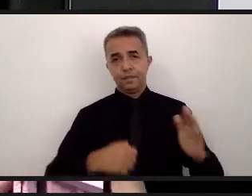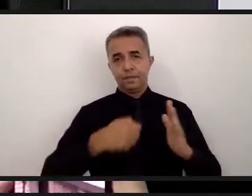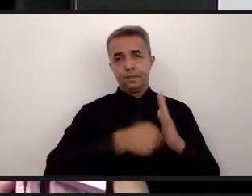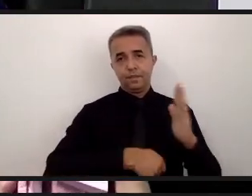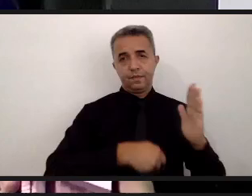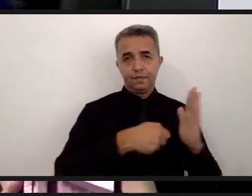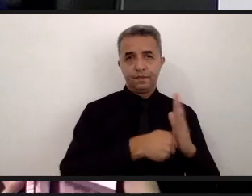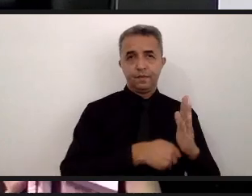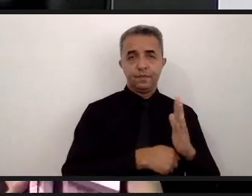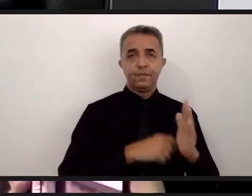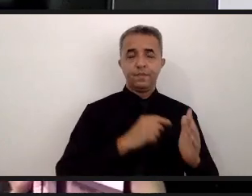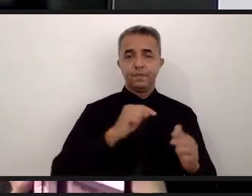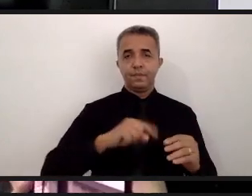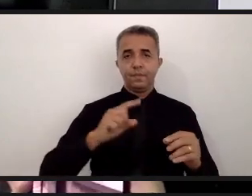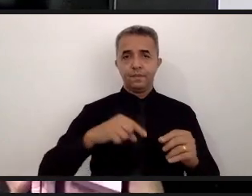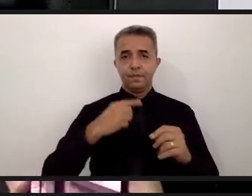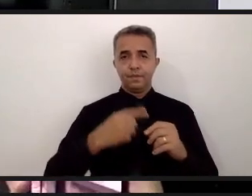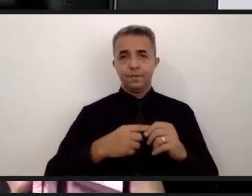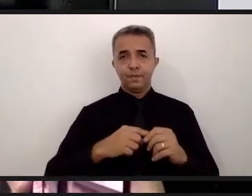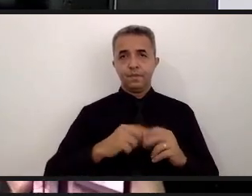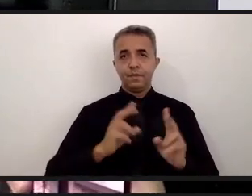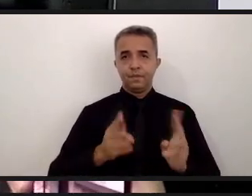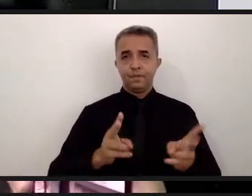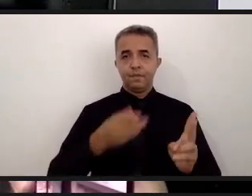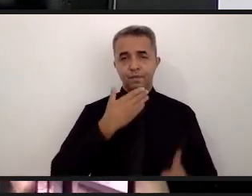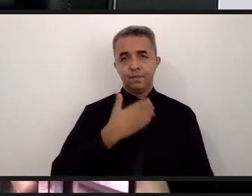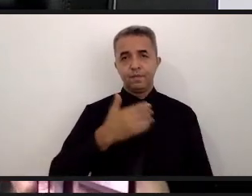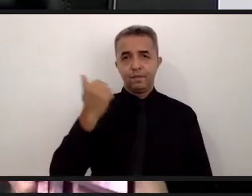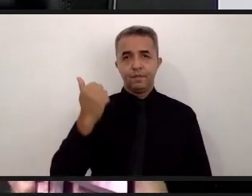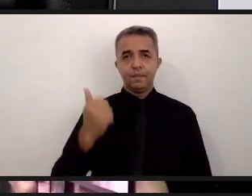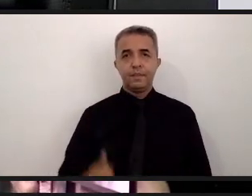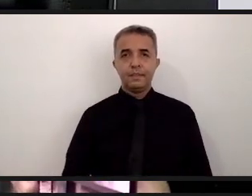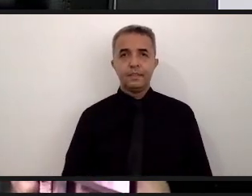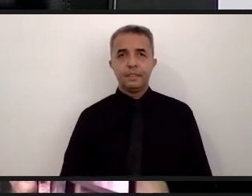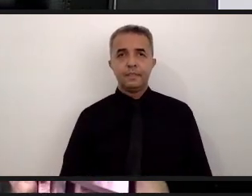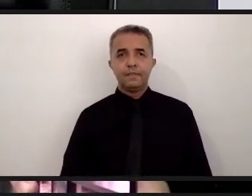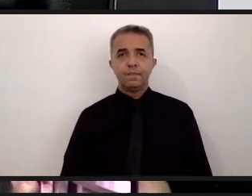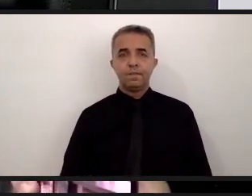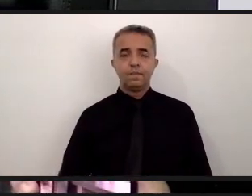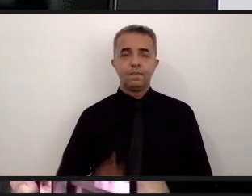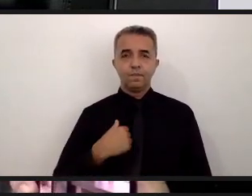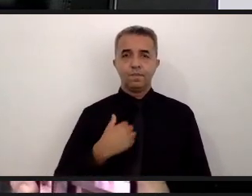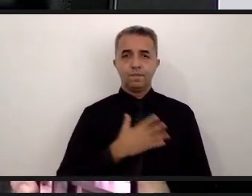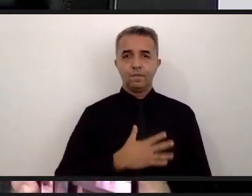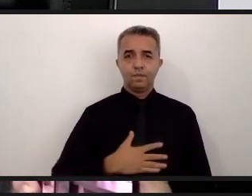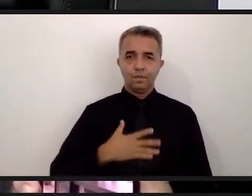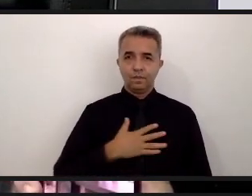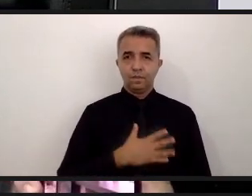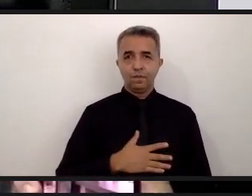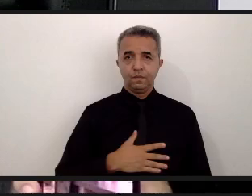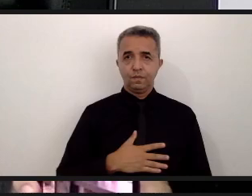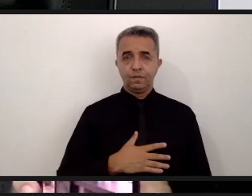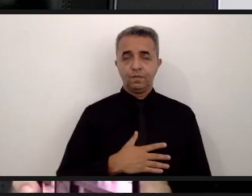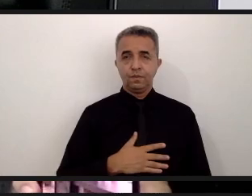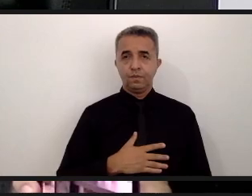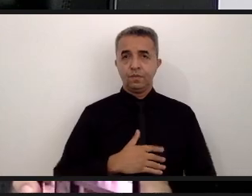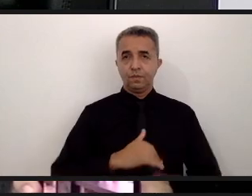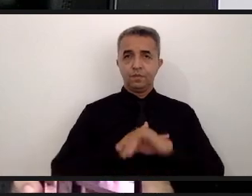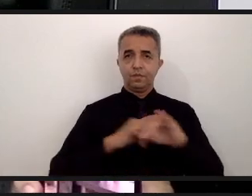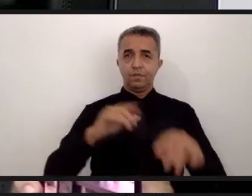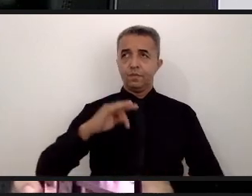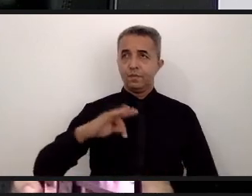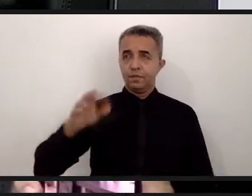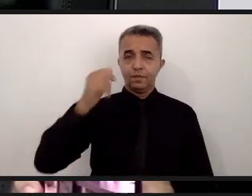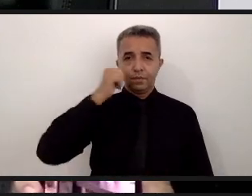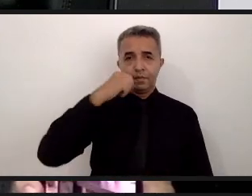para que a nossa cidade seja cada dia melhor. Então, eu quero aqui, gostaria de falar de todas vocês, mulheres